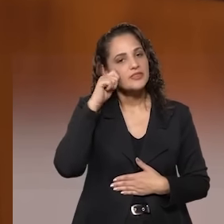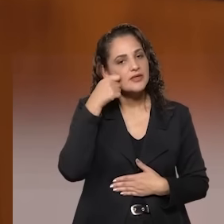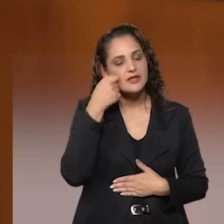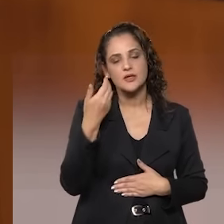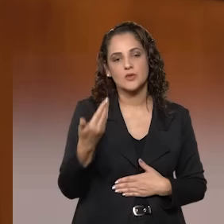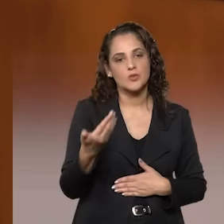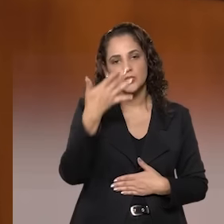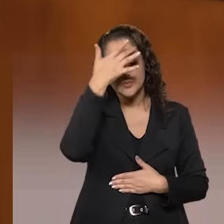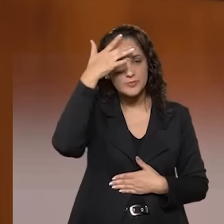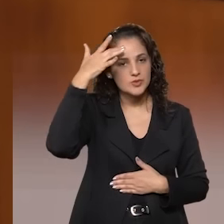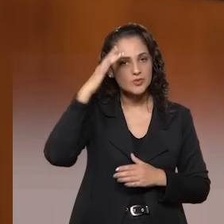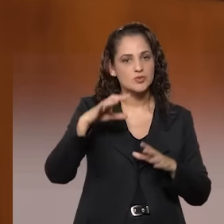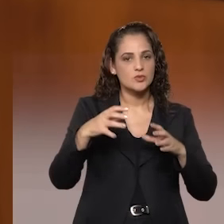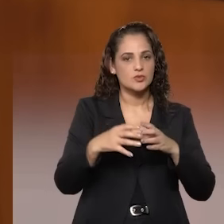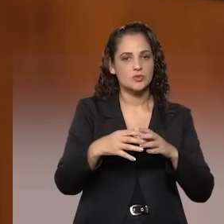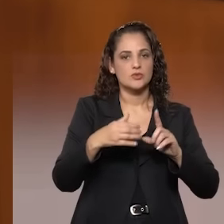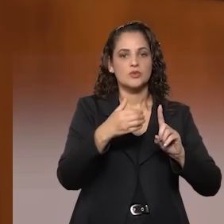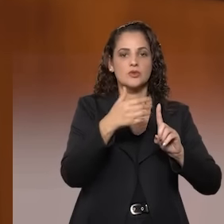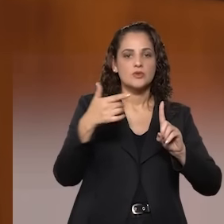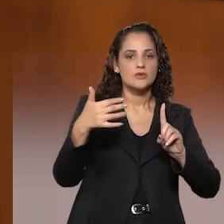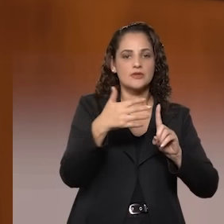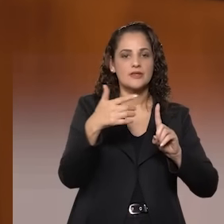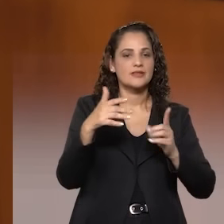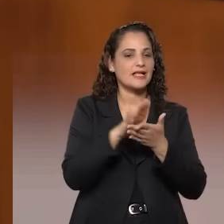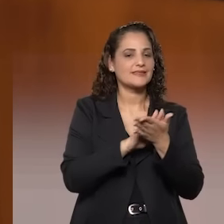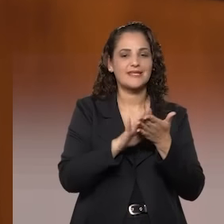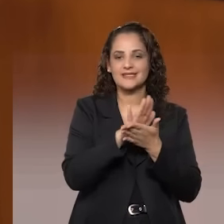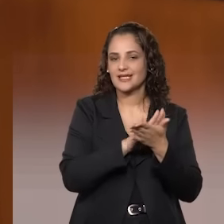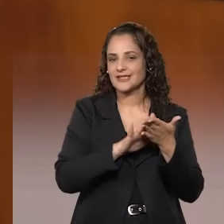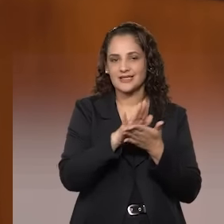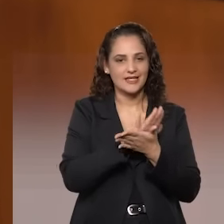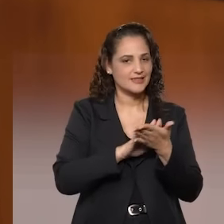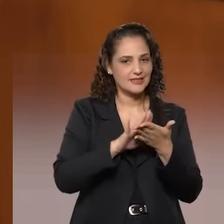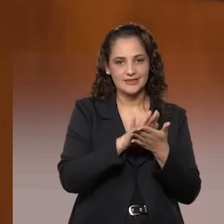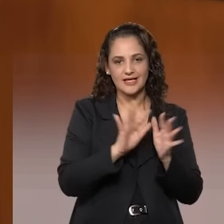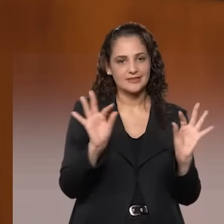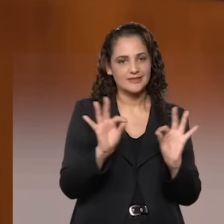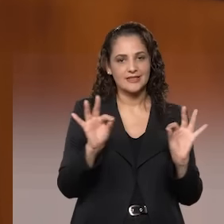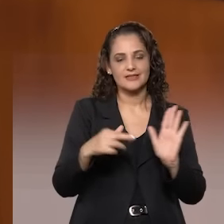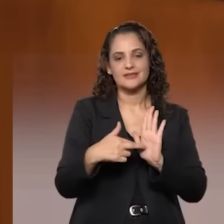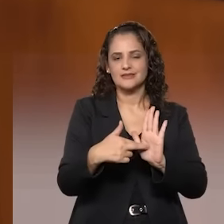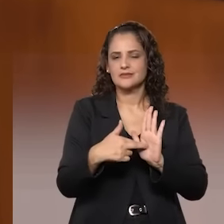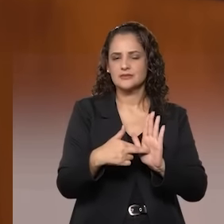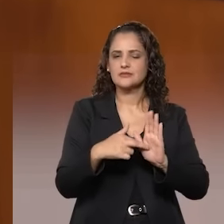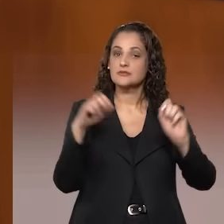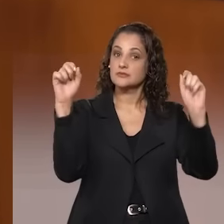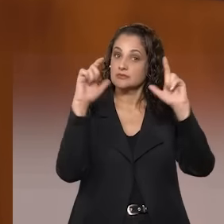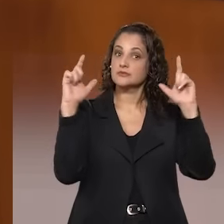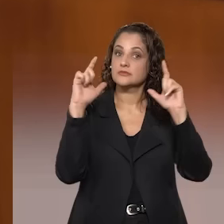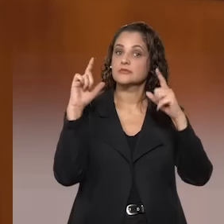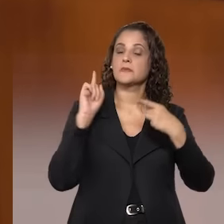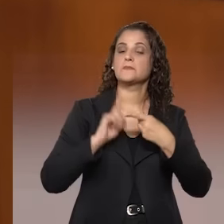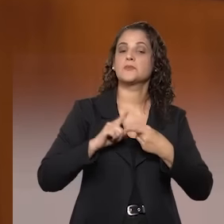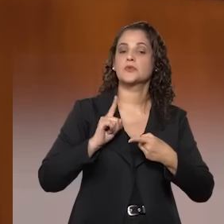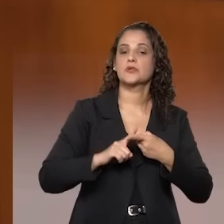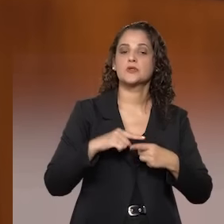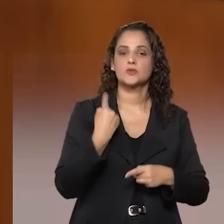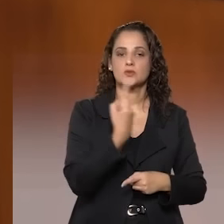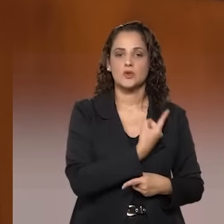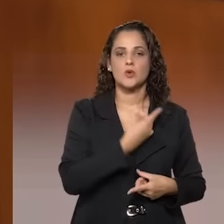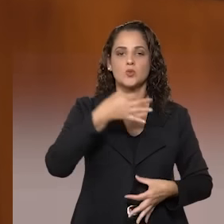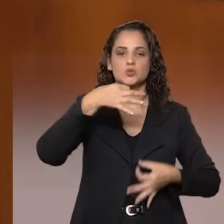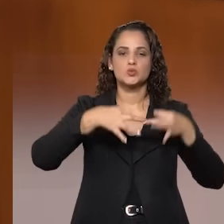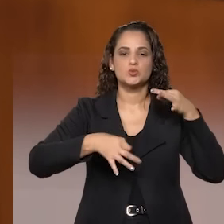n+ então nós temos que ficar atentos porque nós estamos sendo julgados nós empresas estamos sendo avaliados